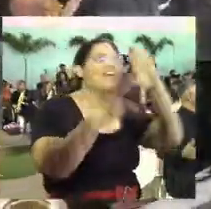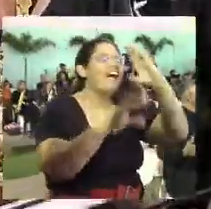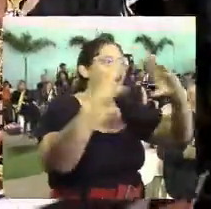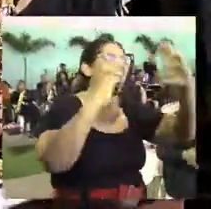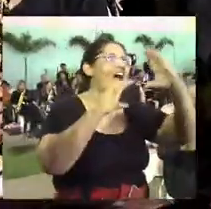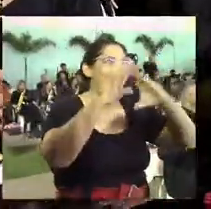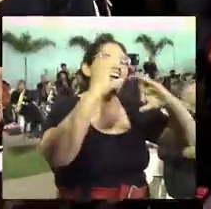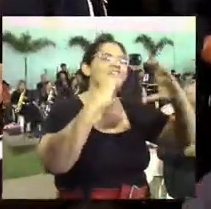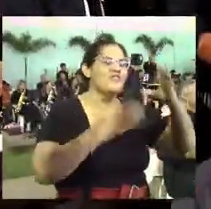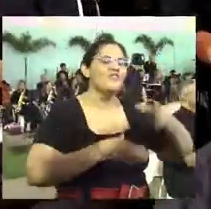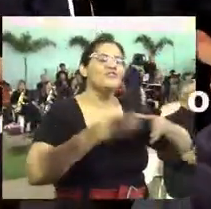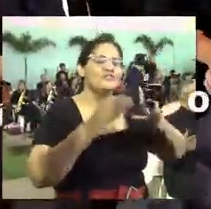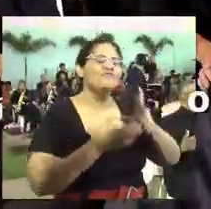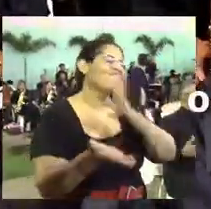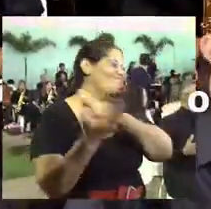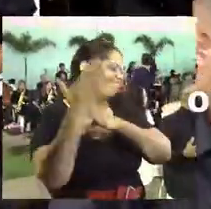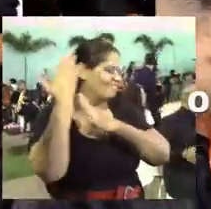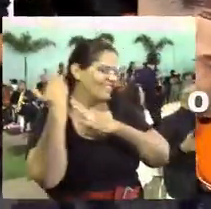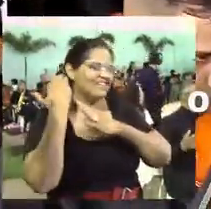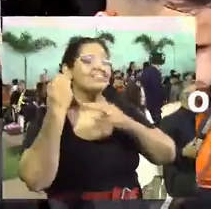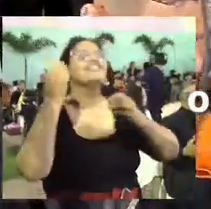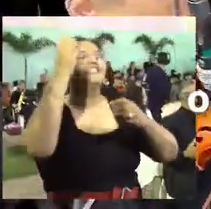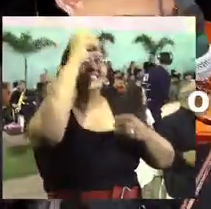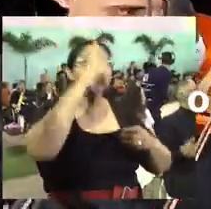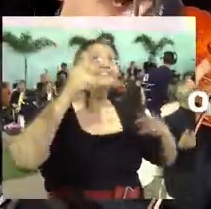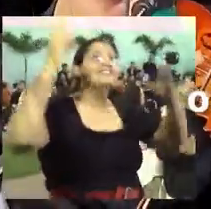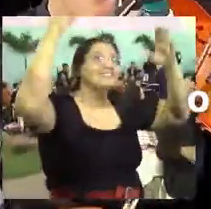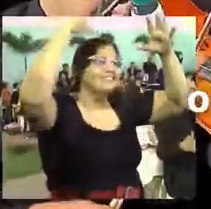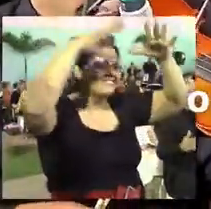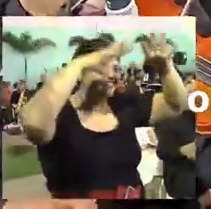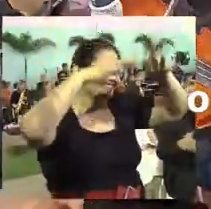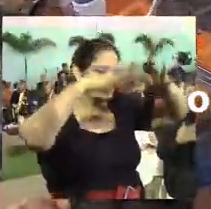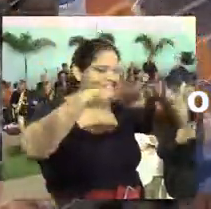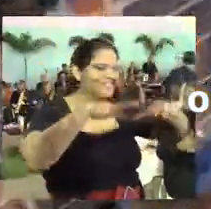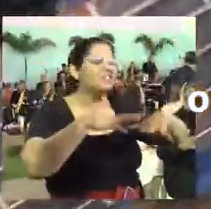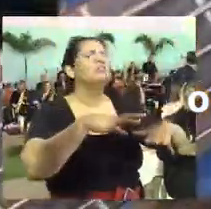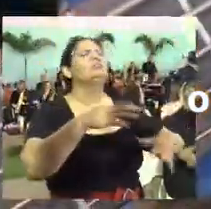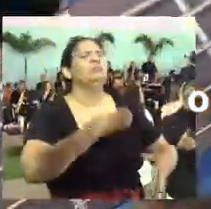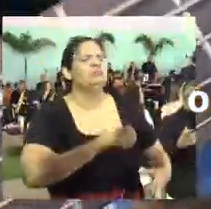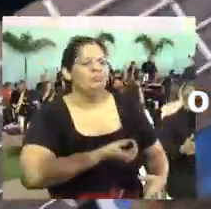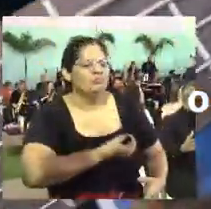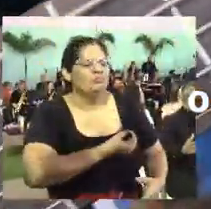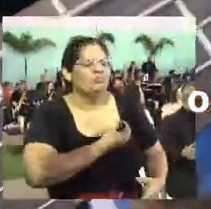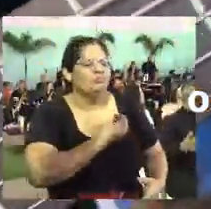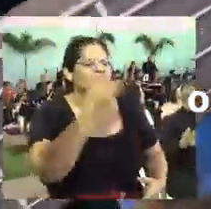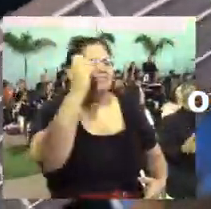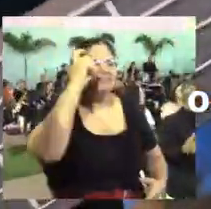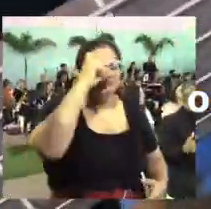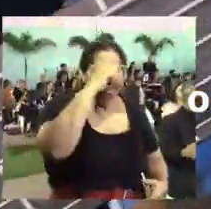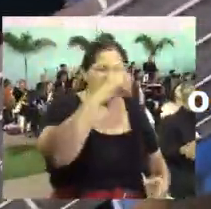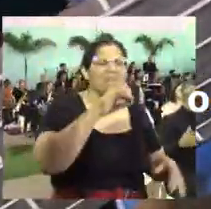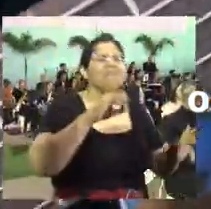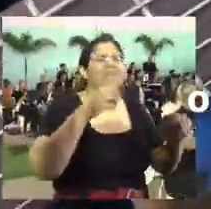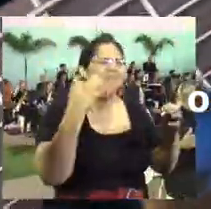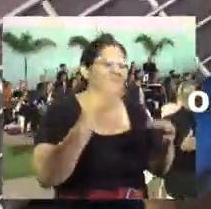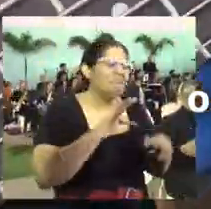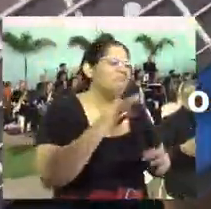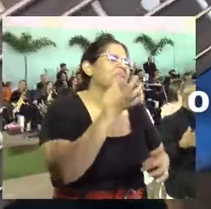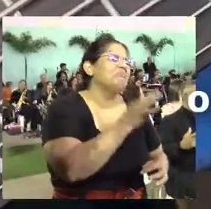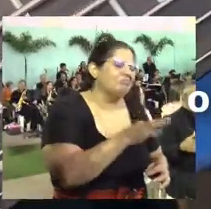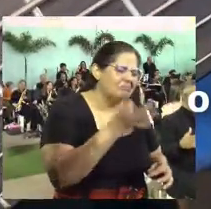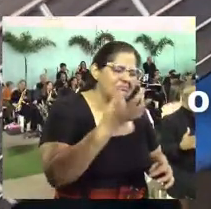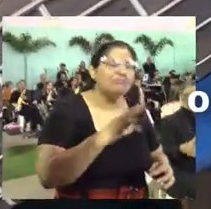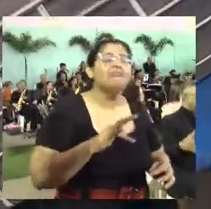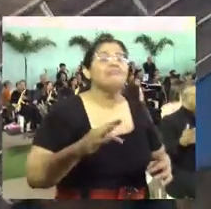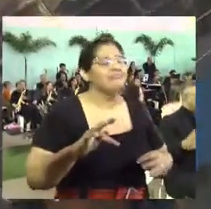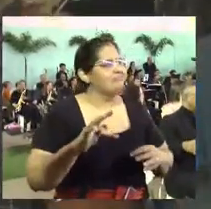onde você sofreu Deus vai te abençoar o que você me deu tanto que doeu não vai